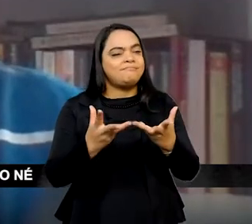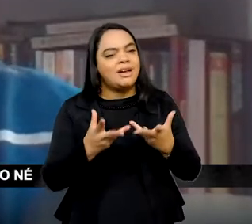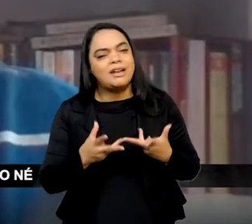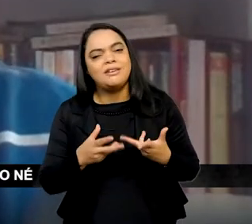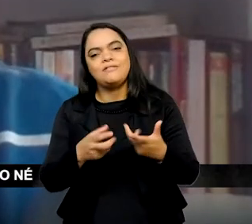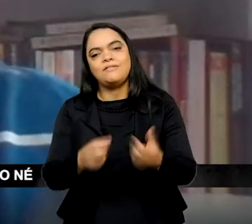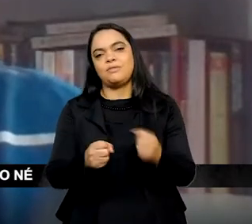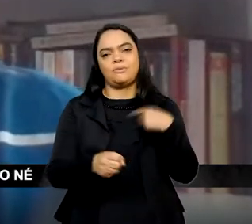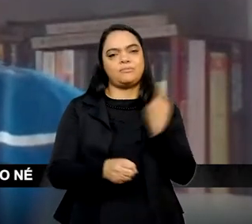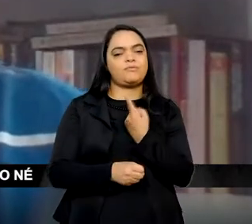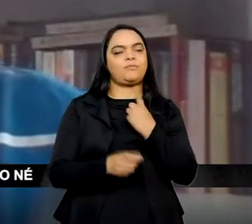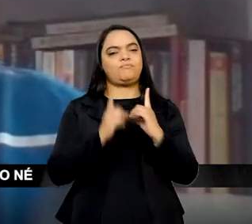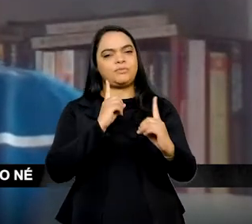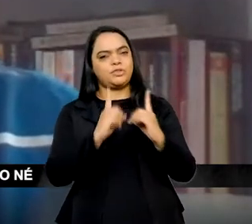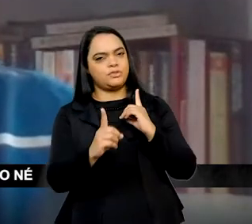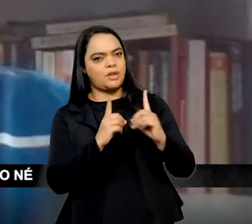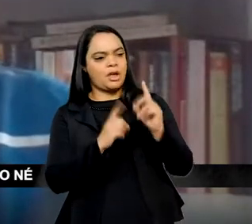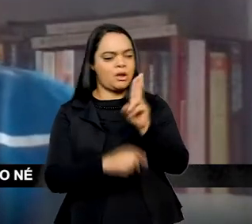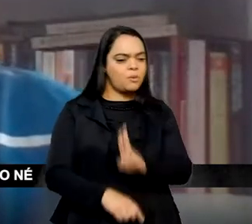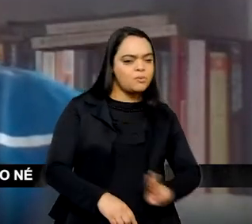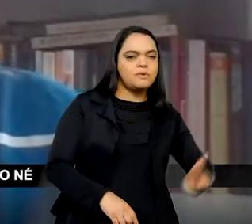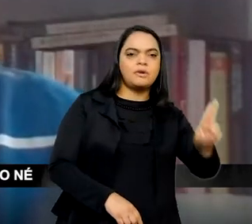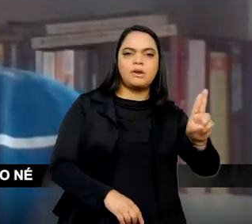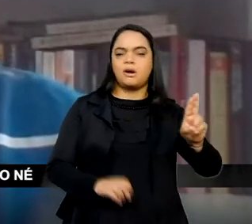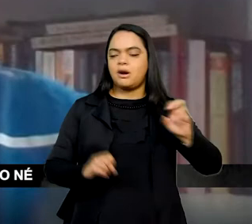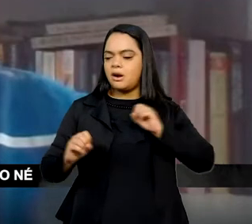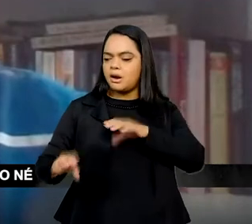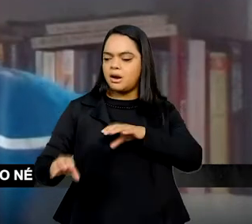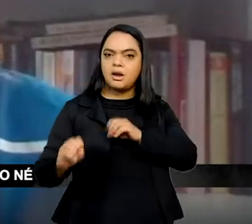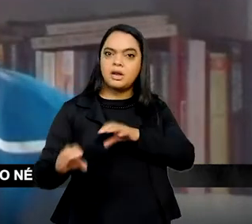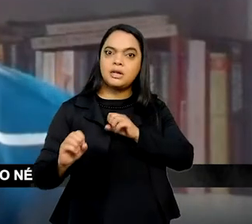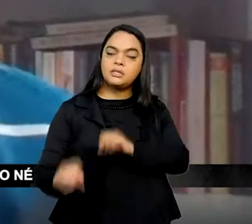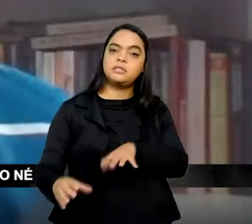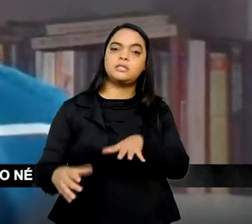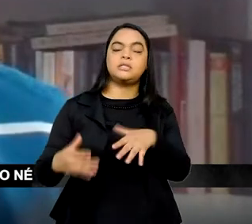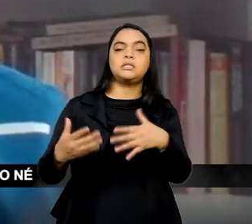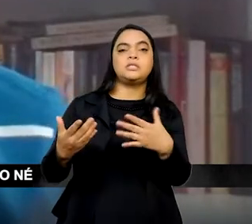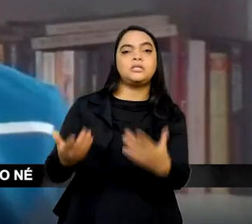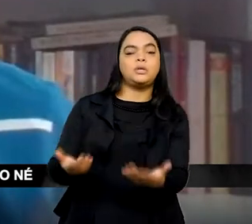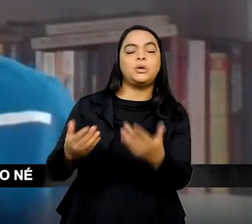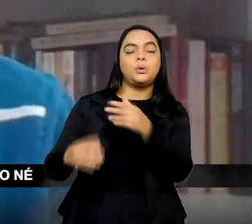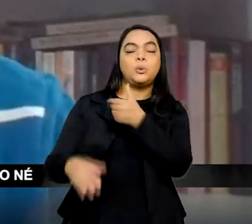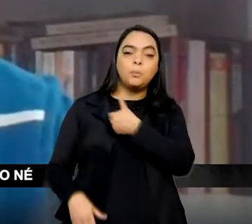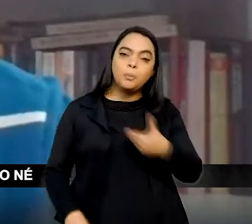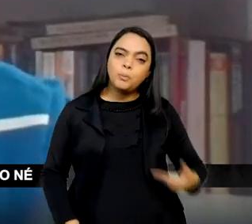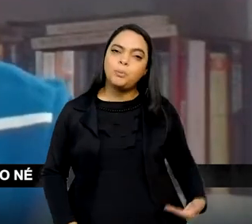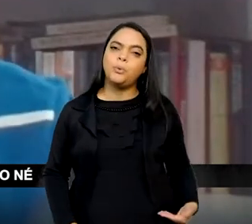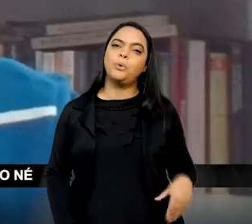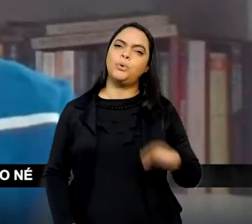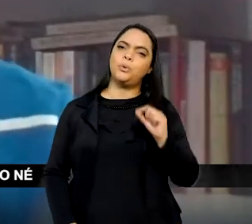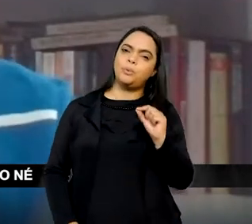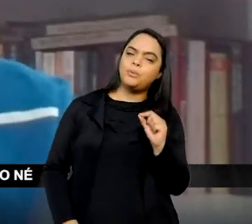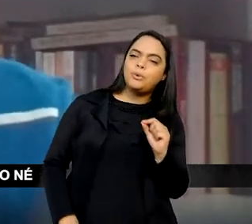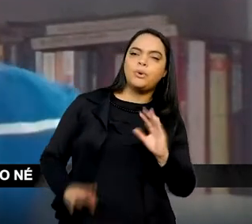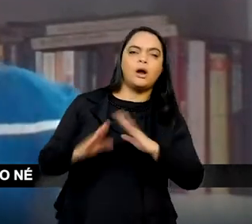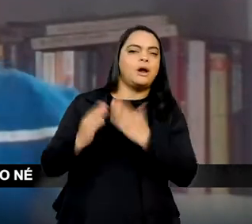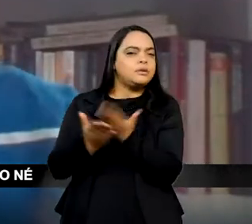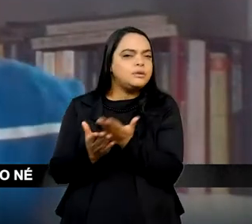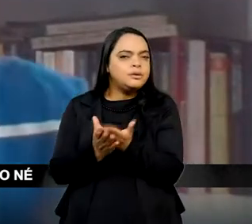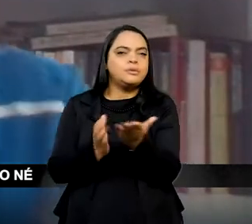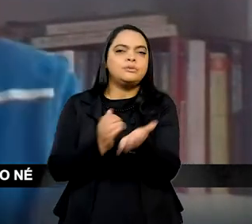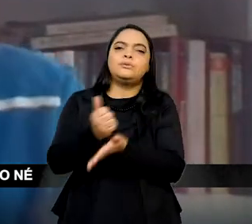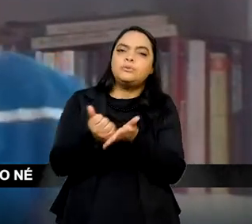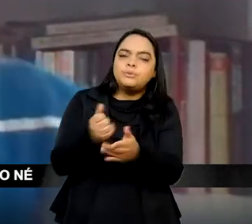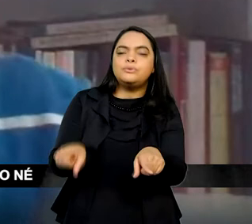estar dialogando a universidade, o ensino, né, o ensino público, privado, e a escola básica,